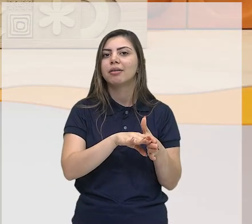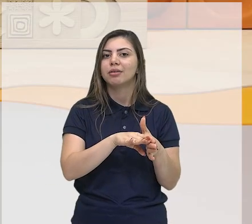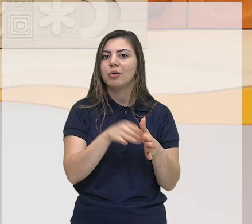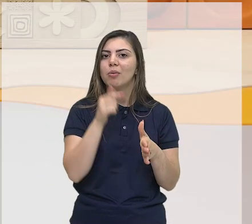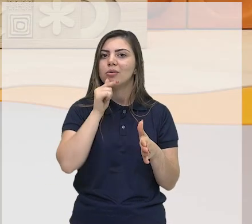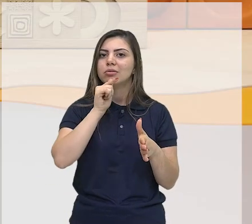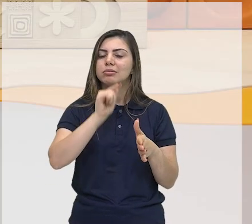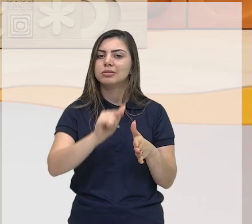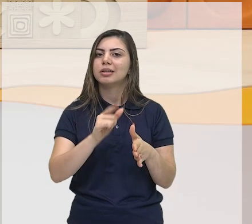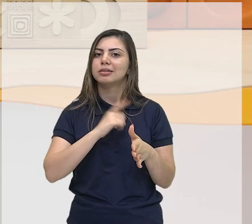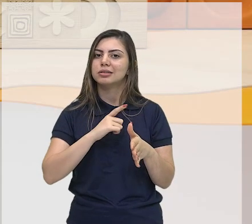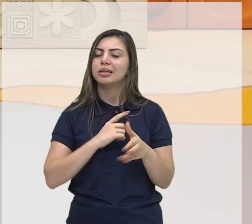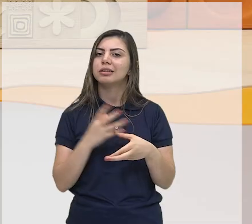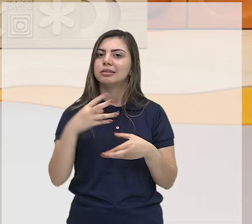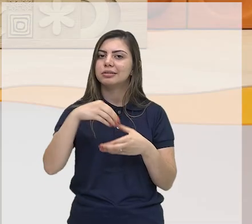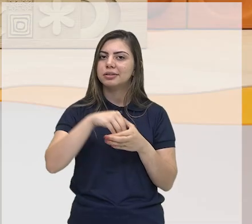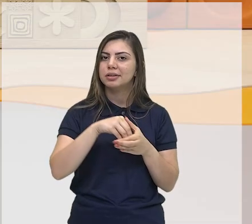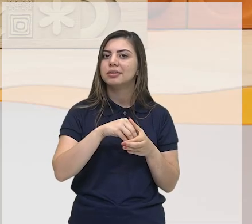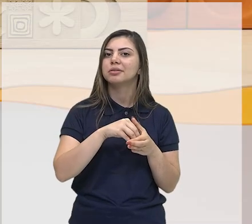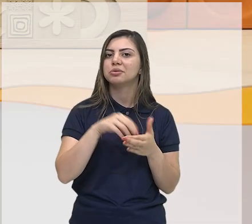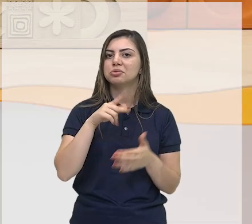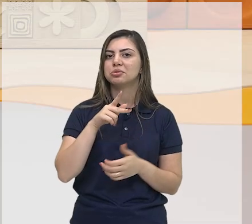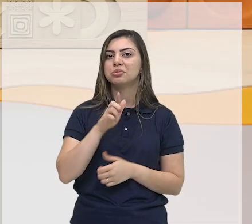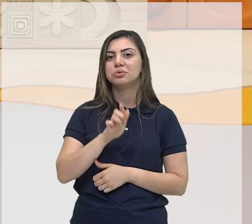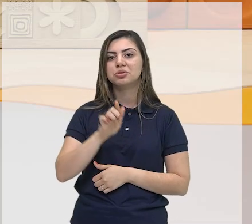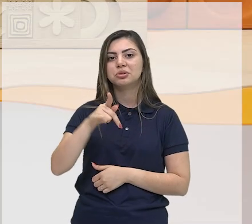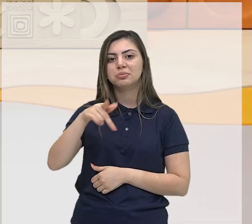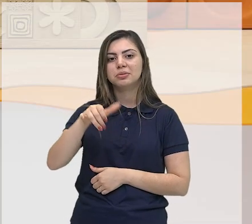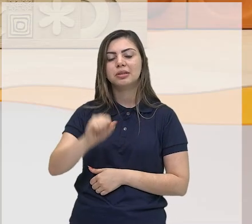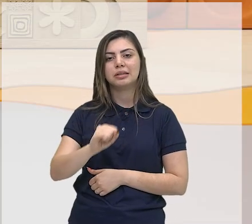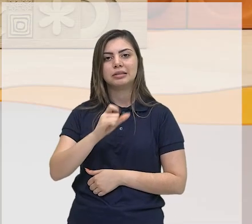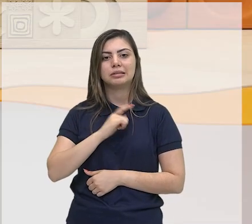exemplo, para chegar àquele local